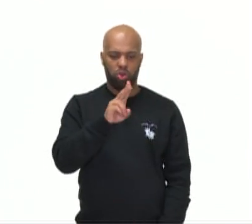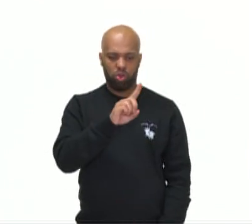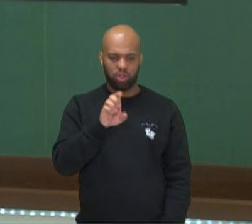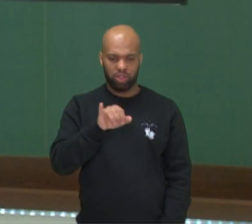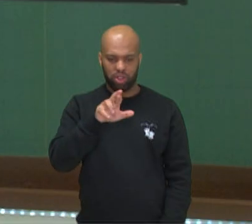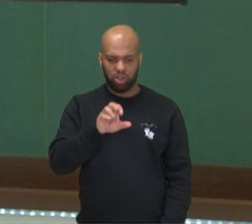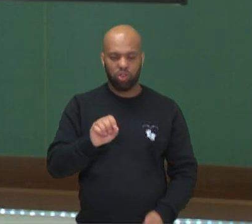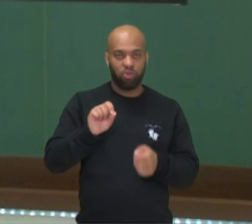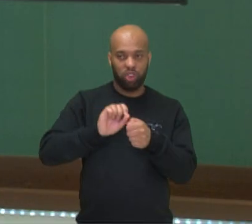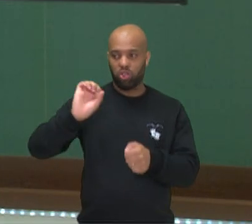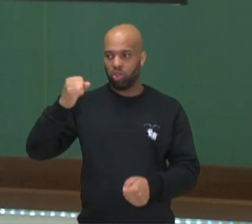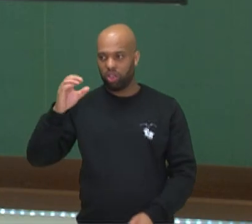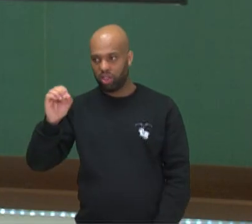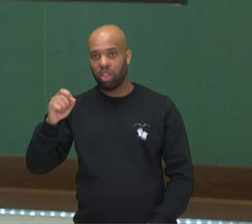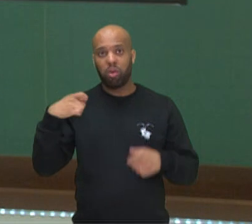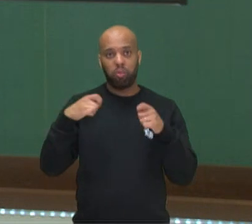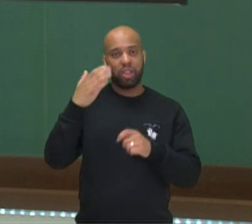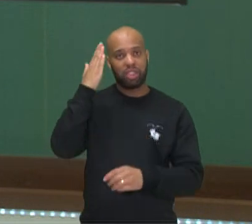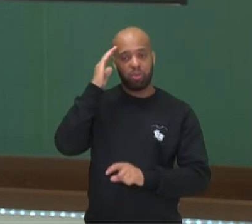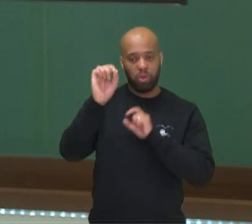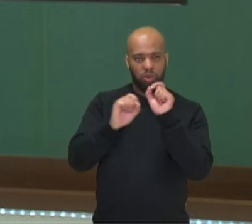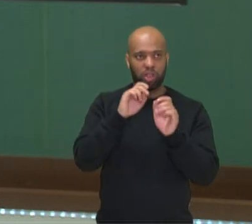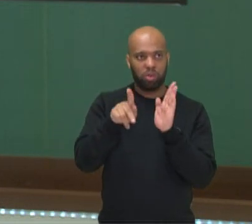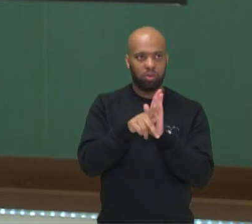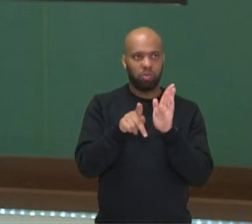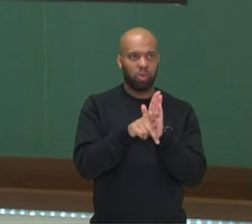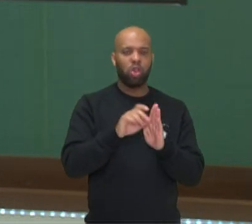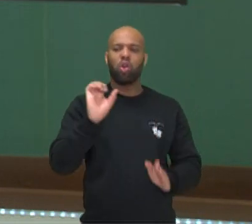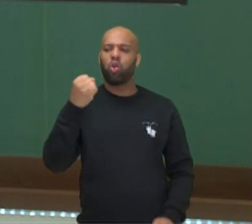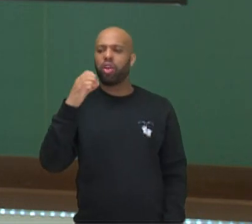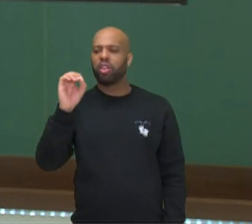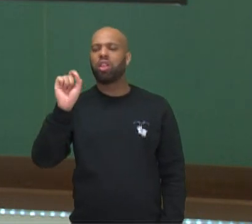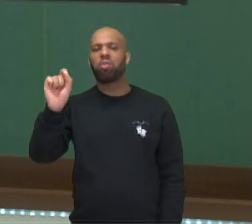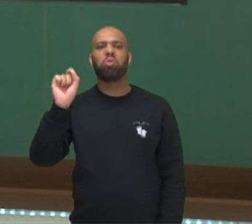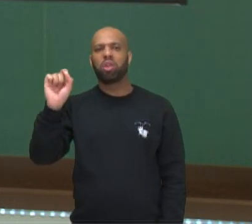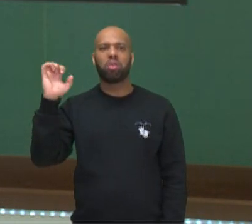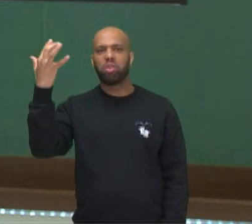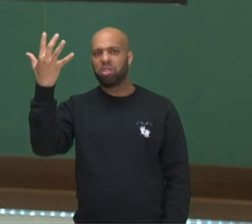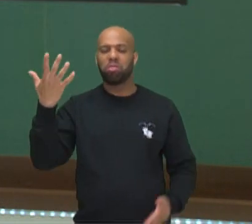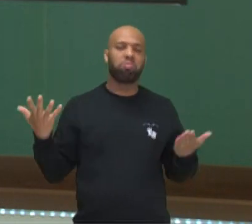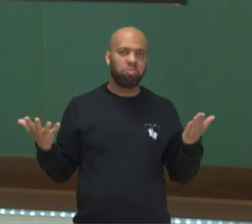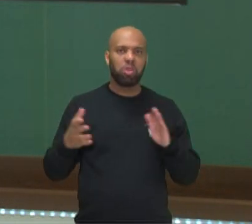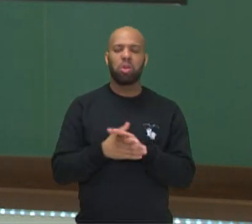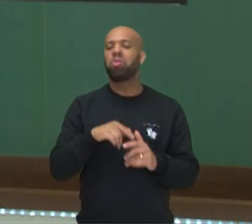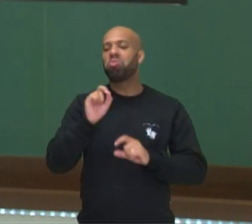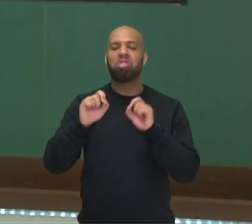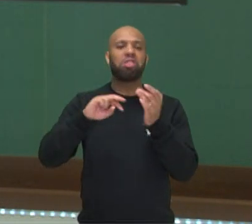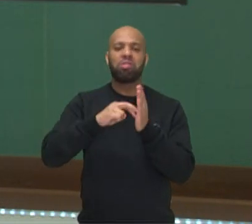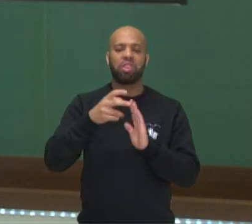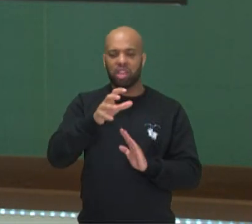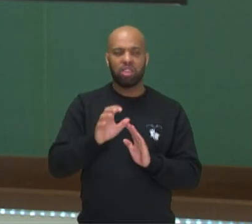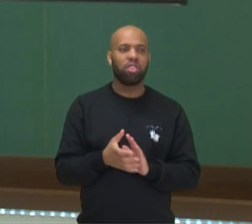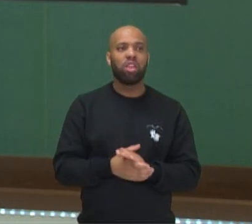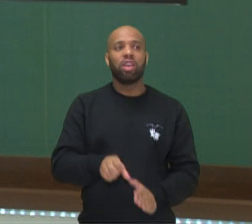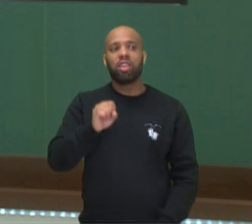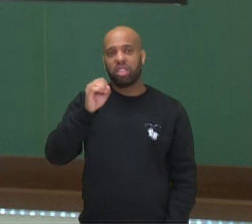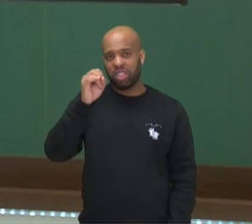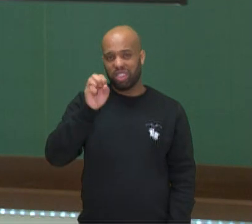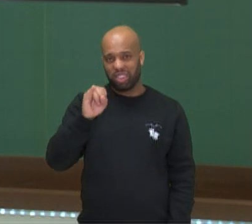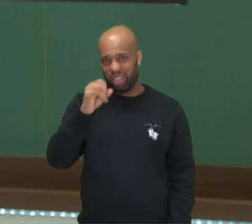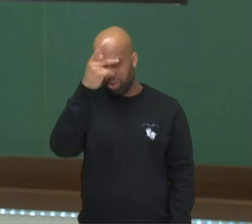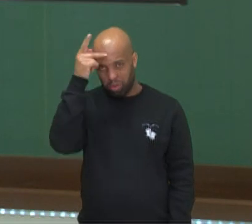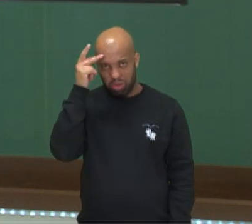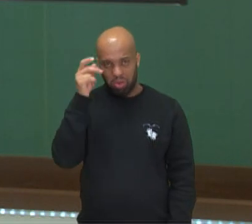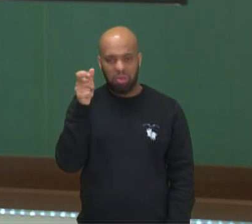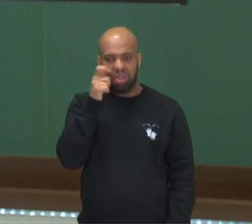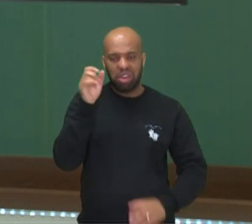do leitor um conhecimento extraverbal, né? Esses 80 pontos aconteceram quando, do que se trata. Se o leitor não está habituado a